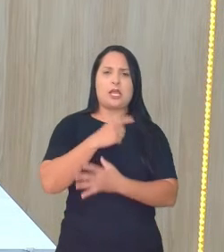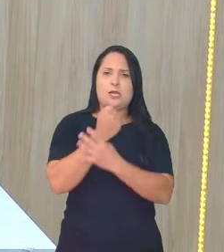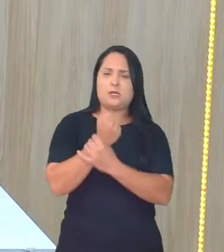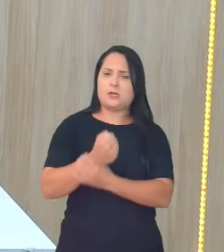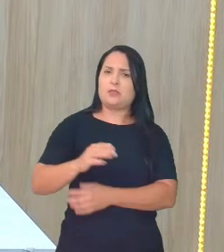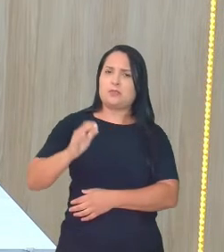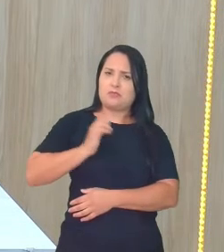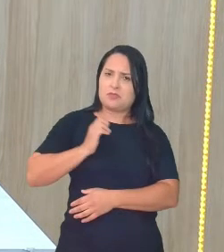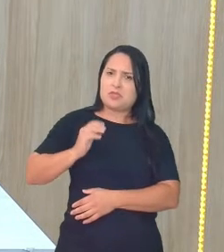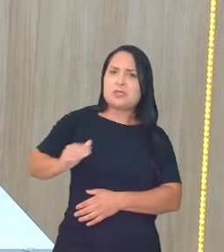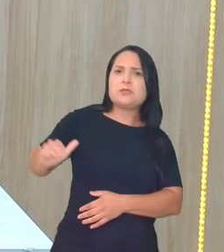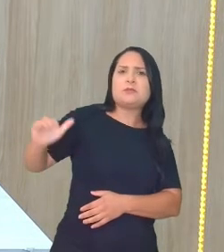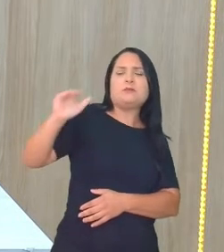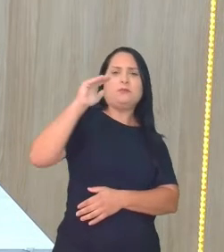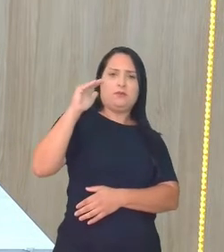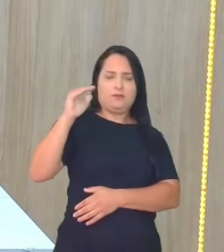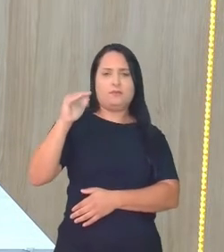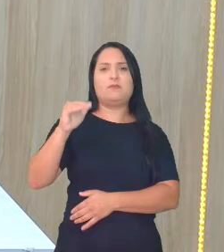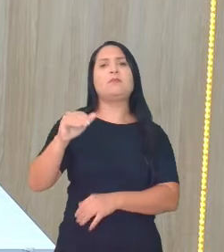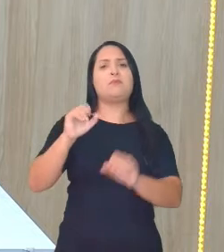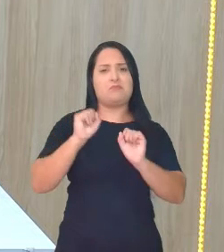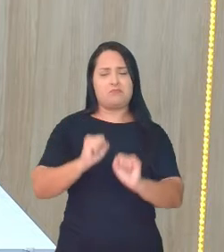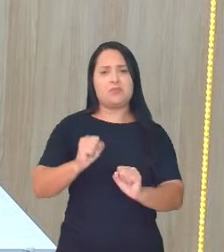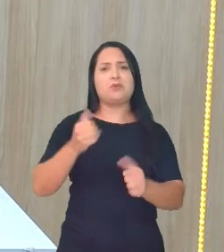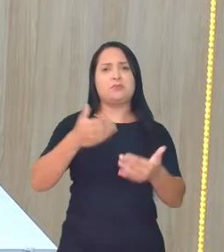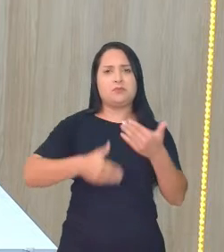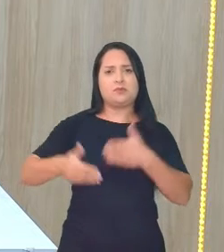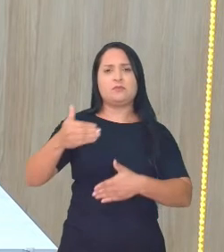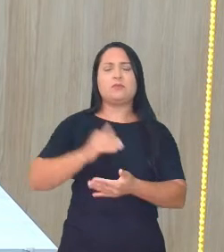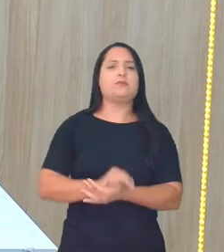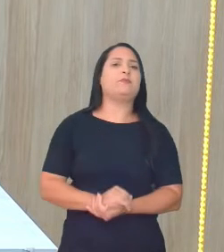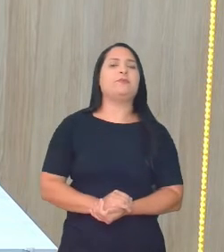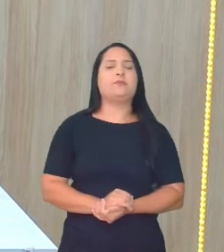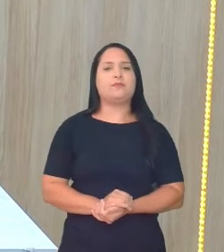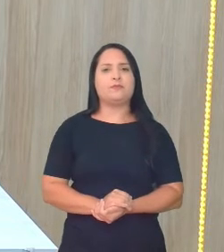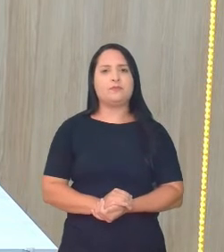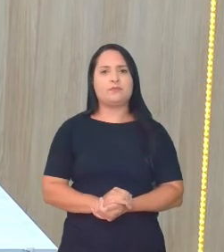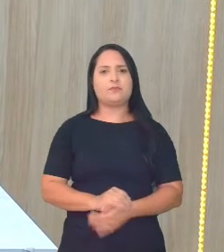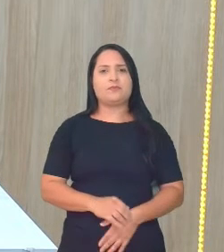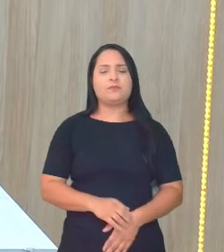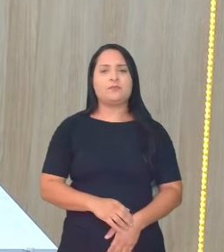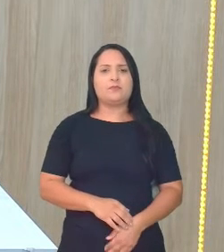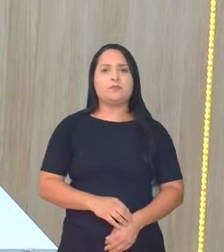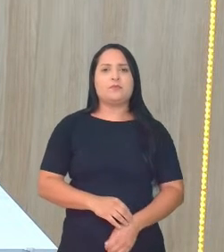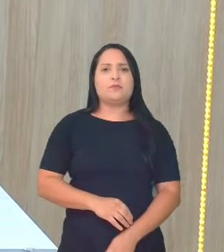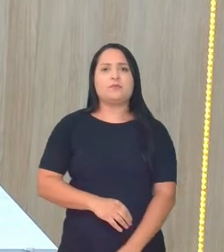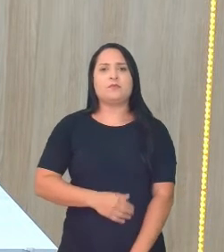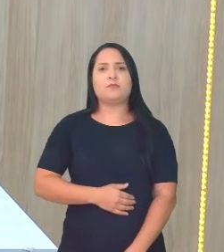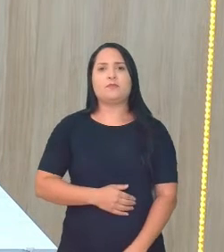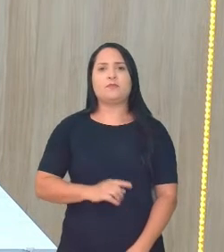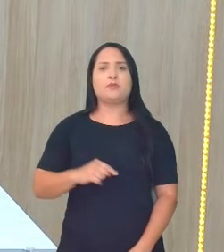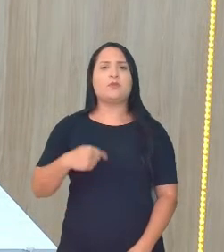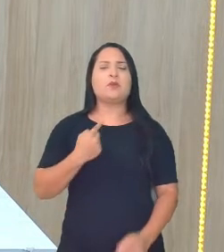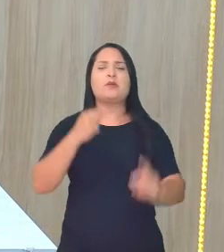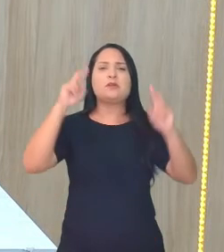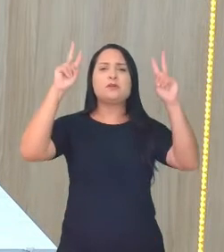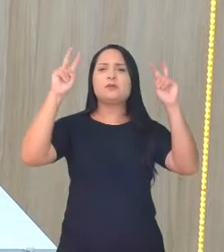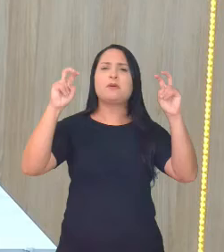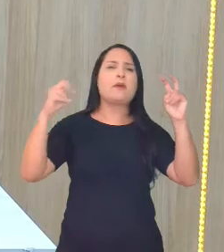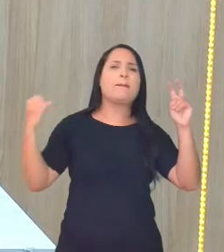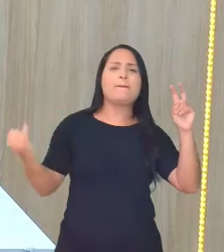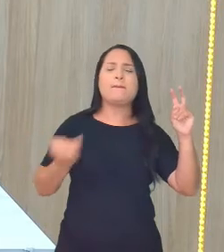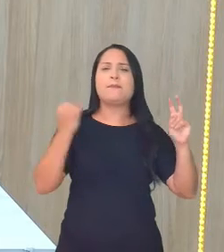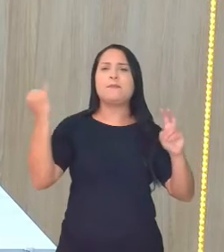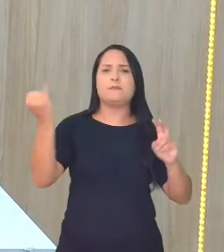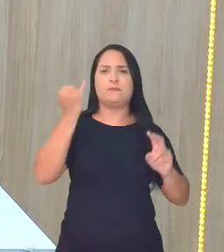tinha um poder aquisitivo bom que poderia. Então, o que é que a gente pode colocar como eixo